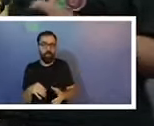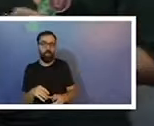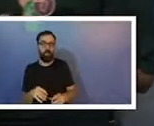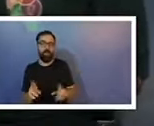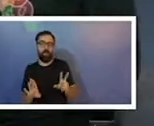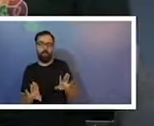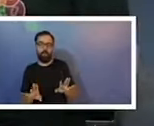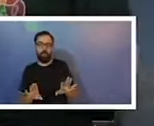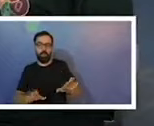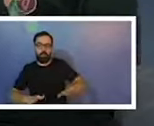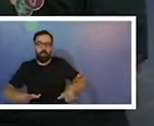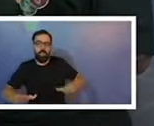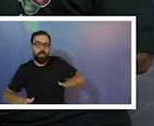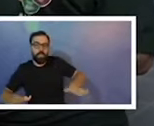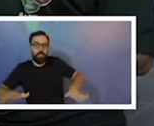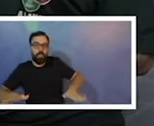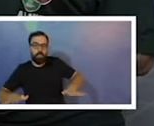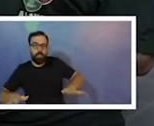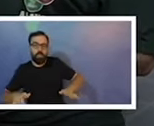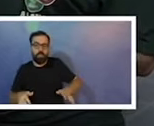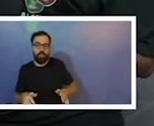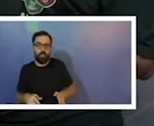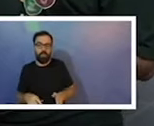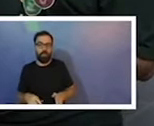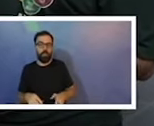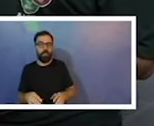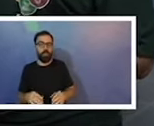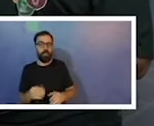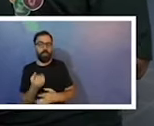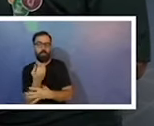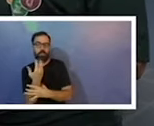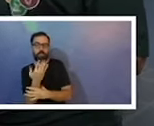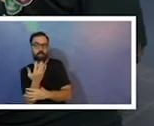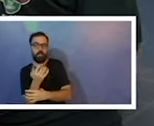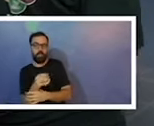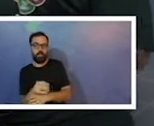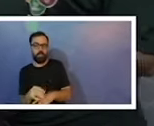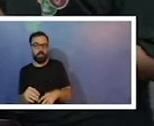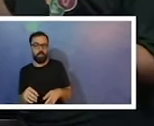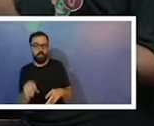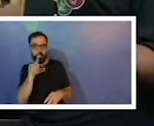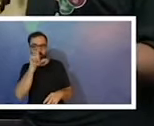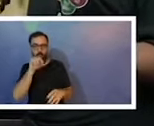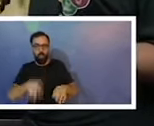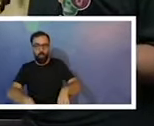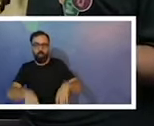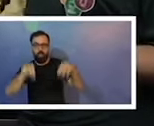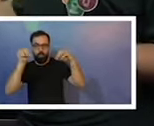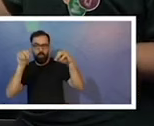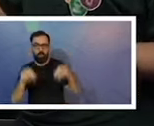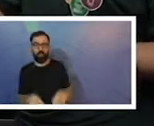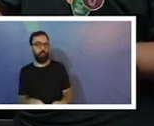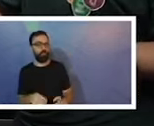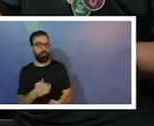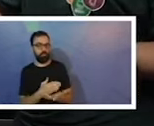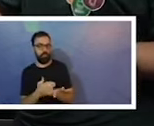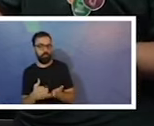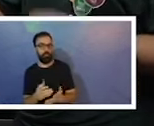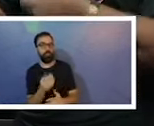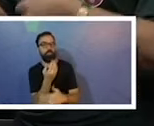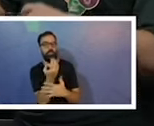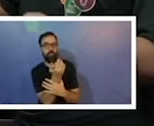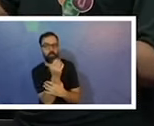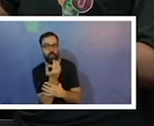produtor. Quem é o produtor? A nossa planta. Quem come a planta desses animais? O